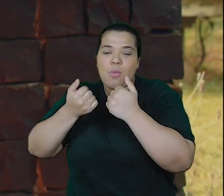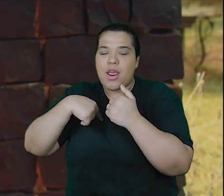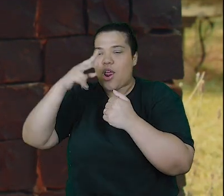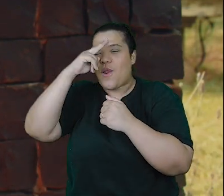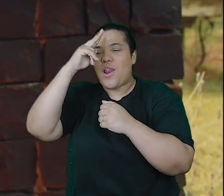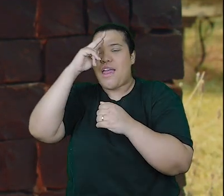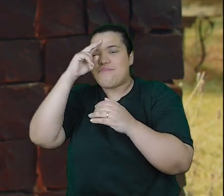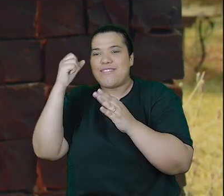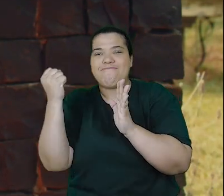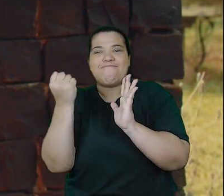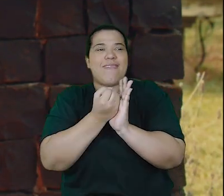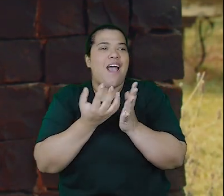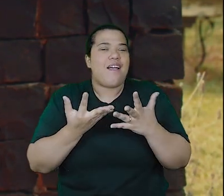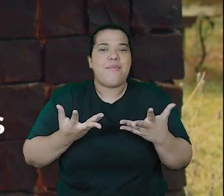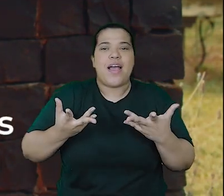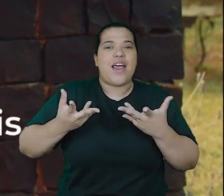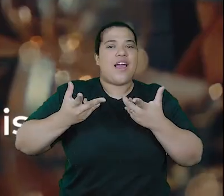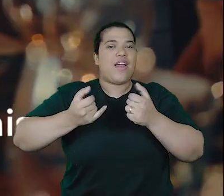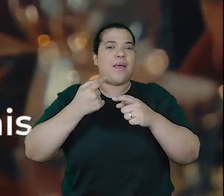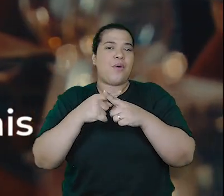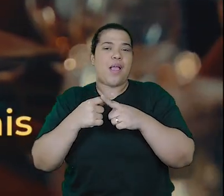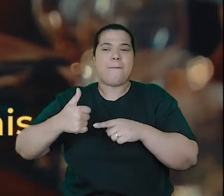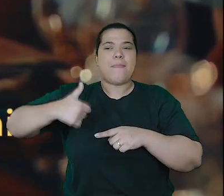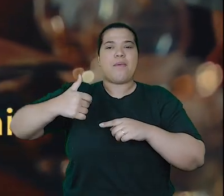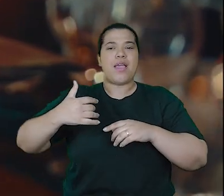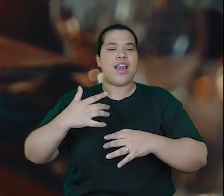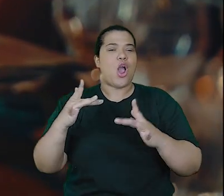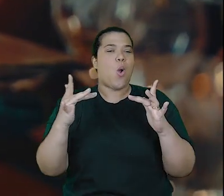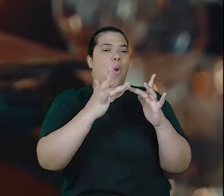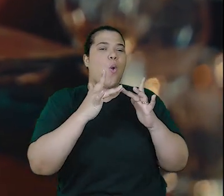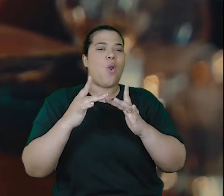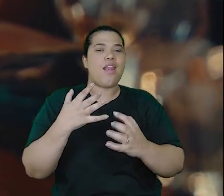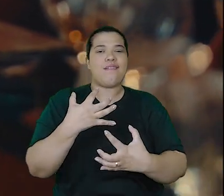memórias incríveis, que são as nossas primeiras conexões emocionais.